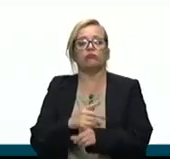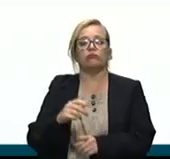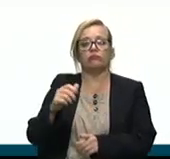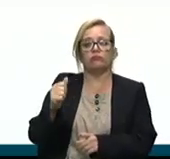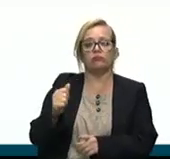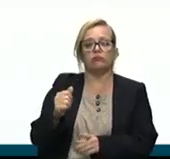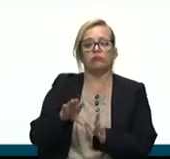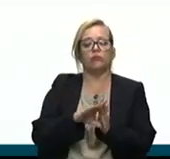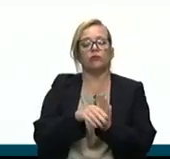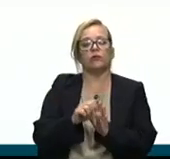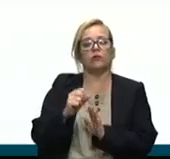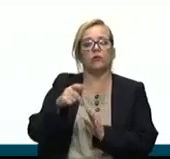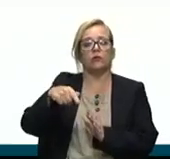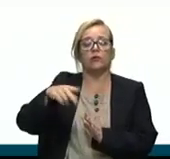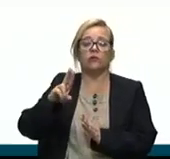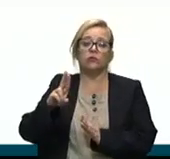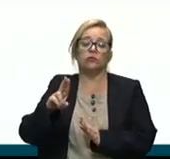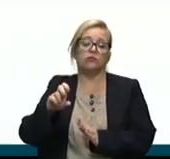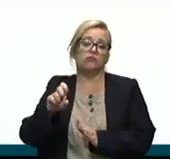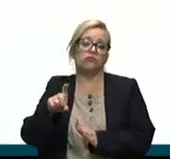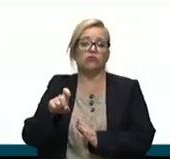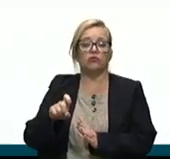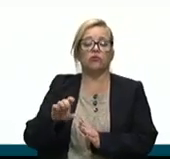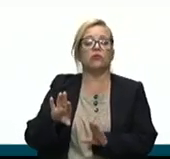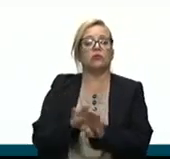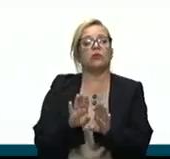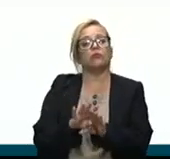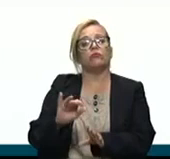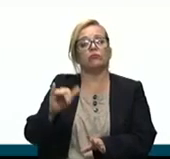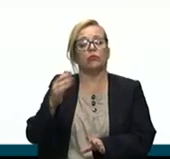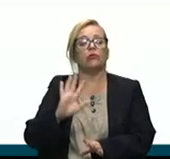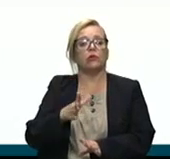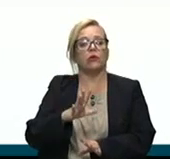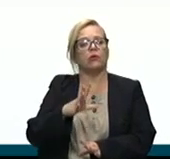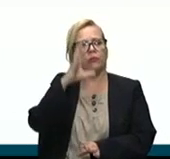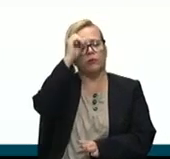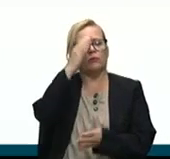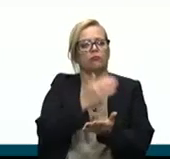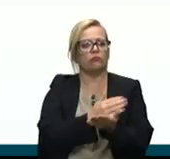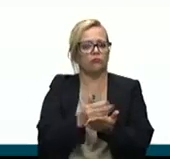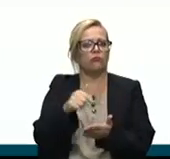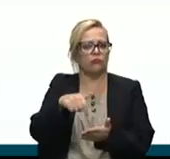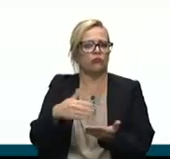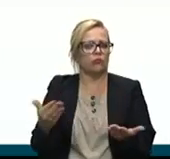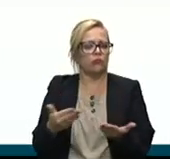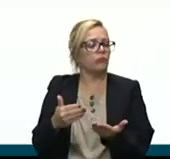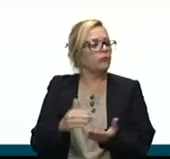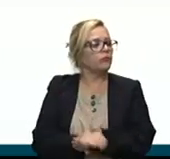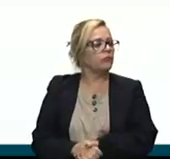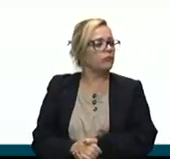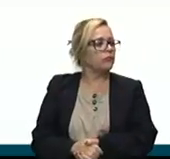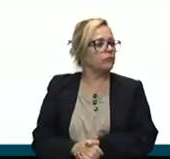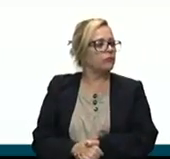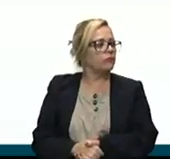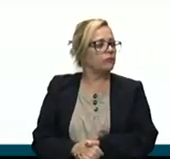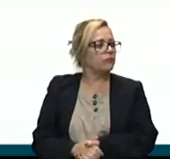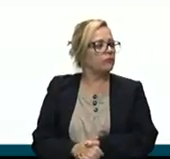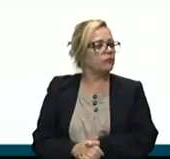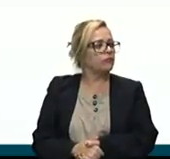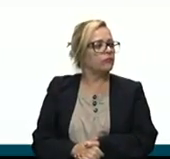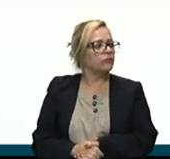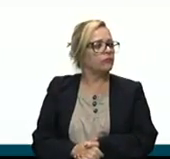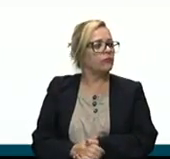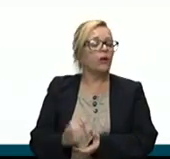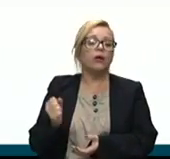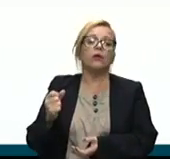o conceito de SQ de XY e o conceito de SQ de X, que nós aprendemos no início da aula. Então, quando eu faço SQ